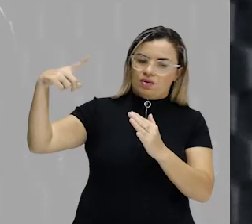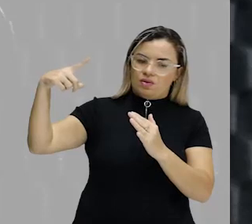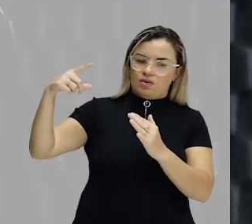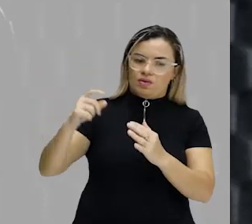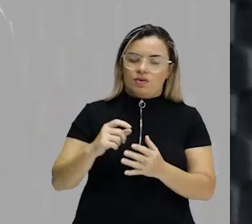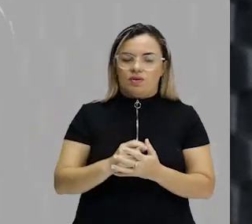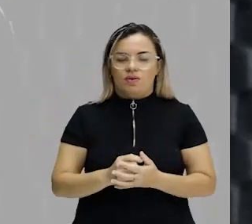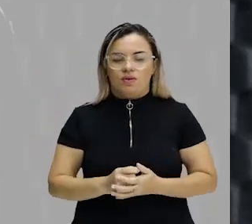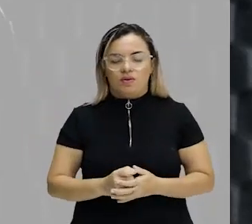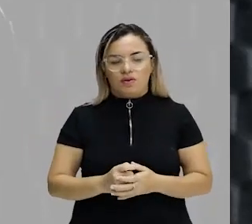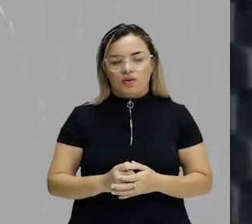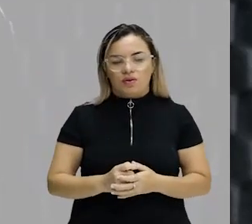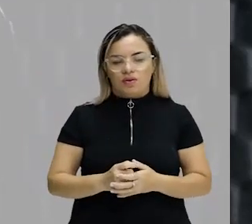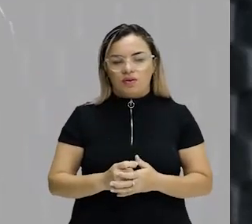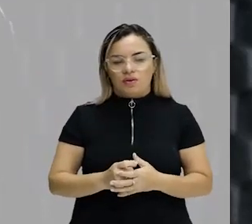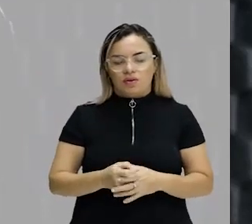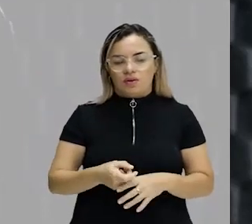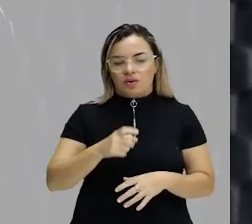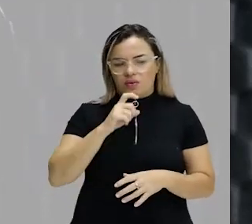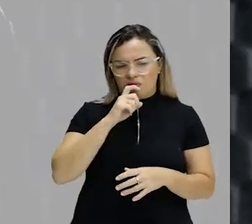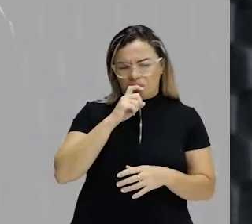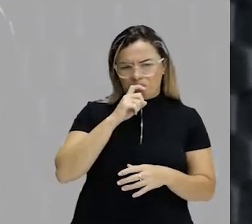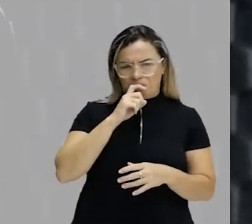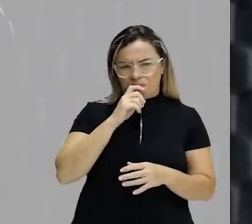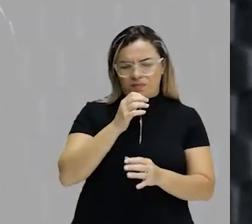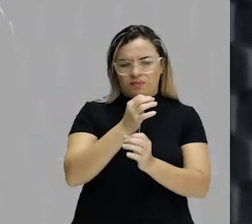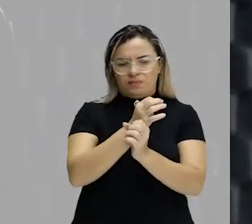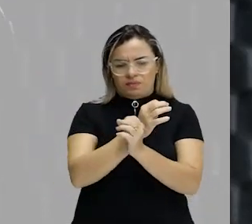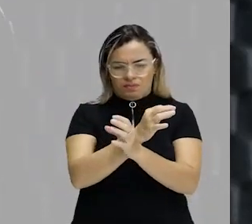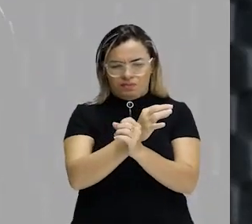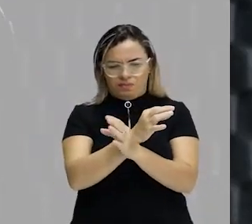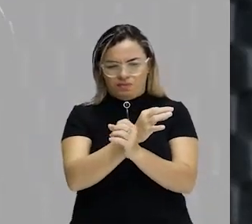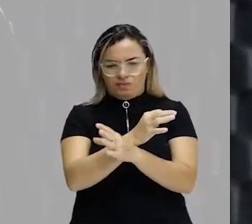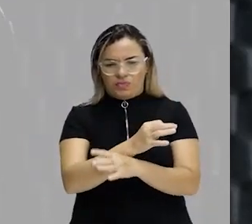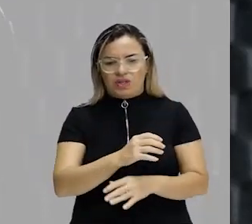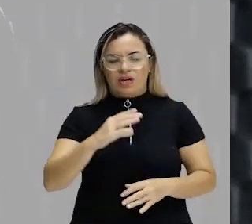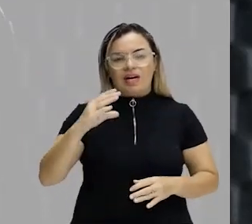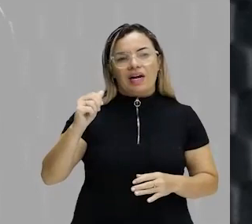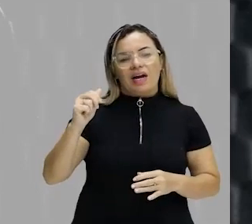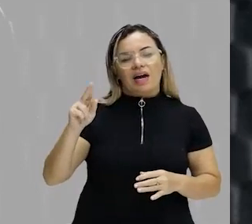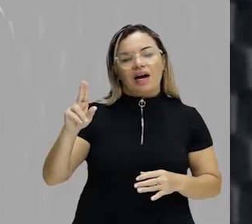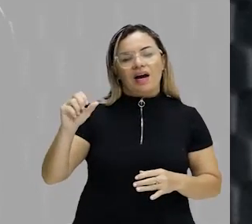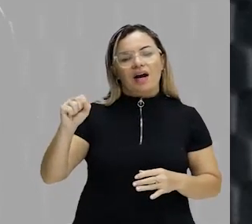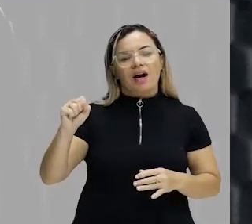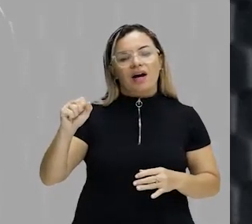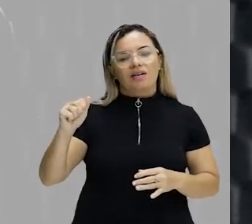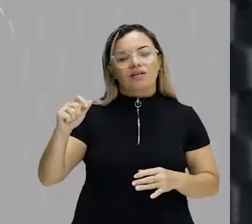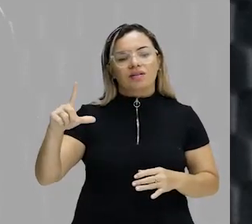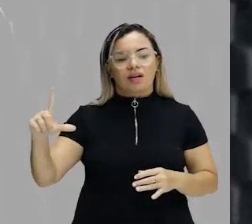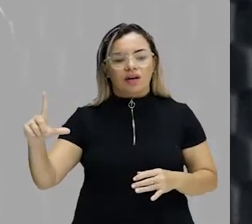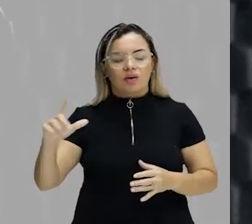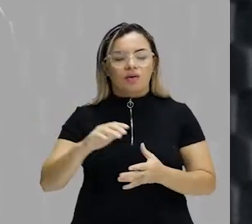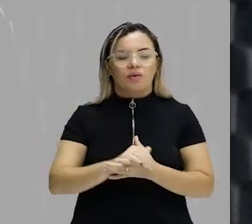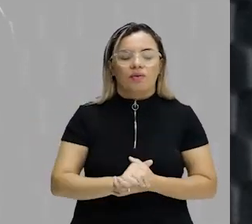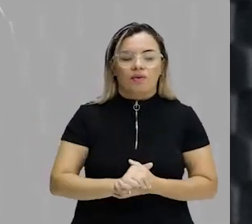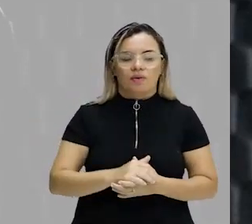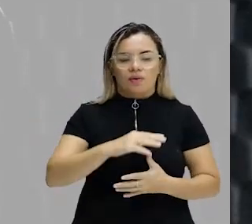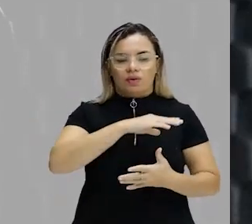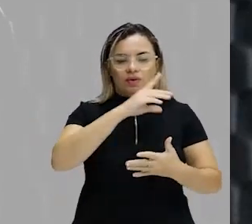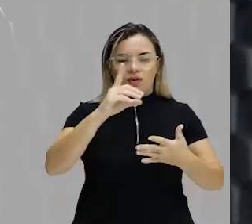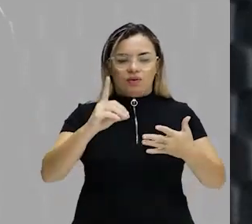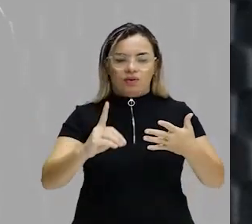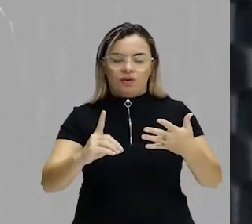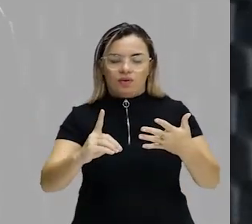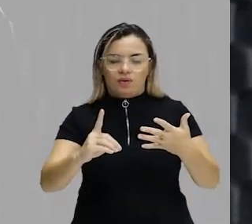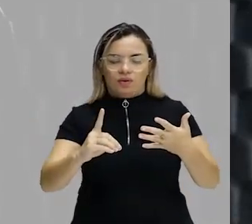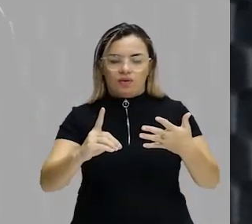causal. Está certo? A lua admirava a auréola de nume que o sol